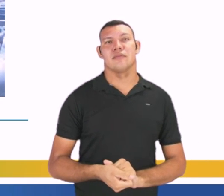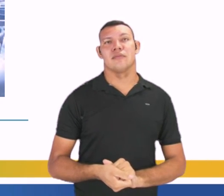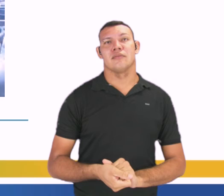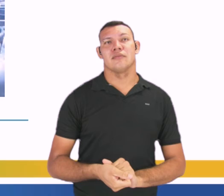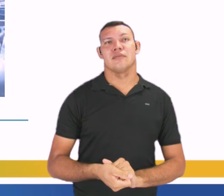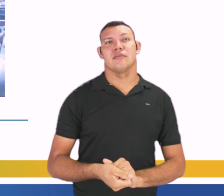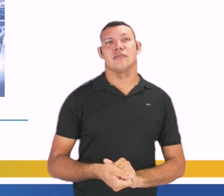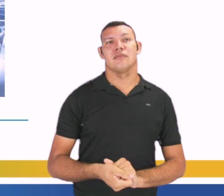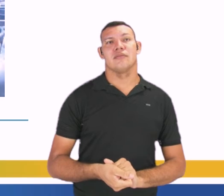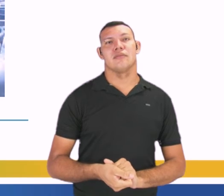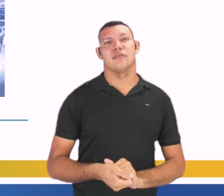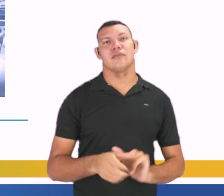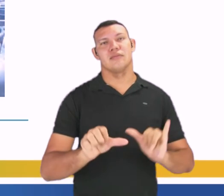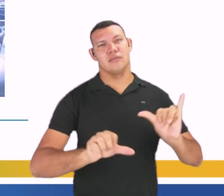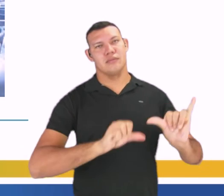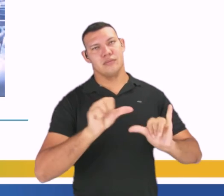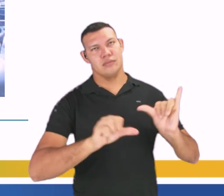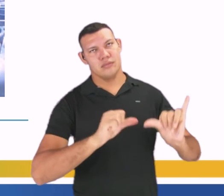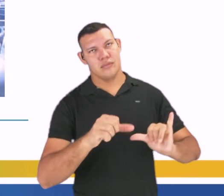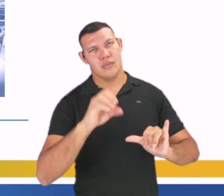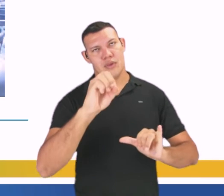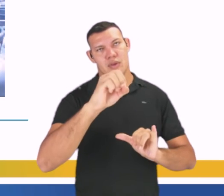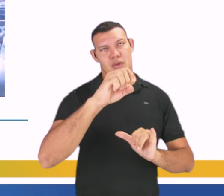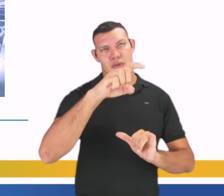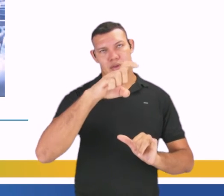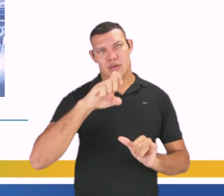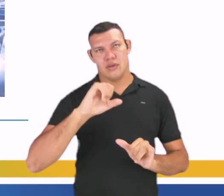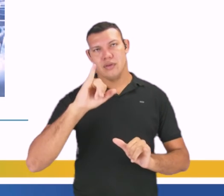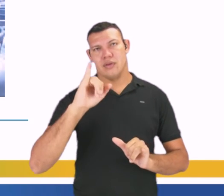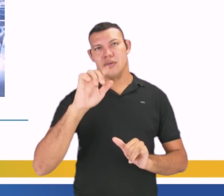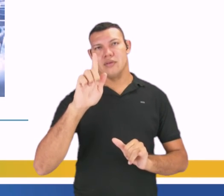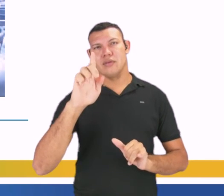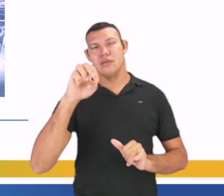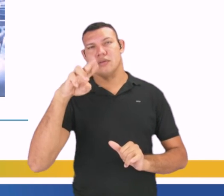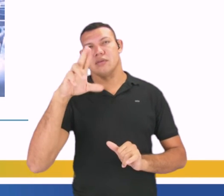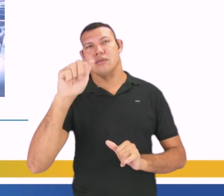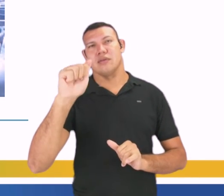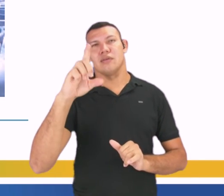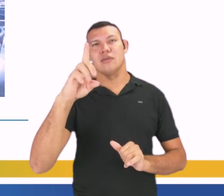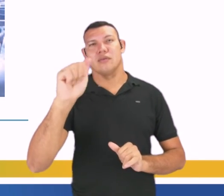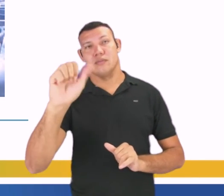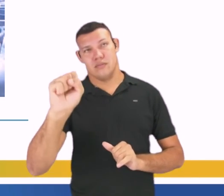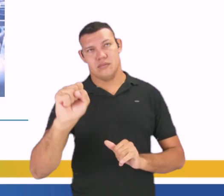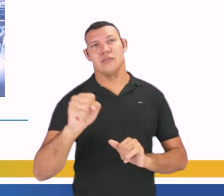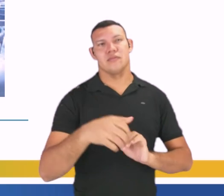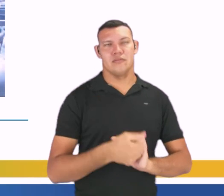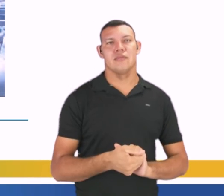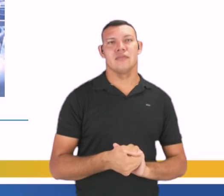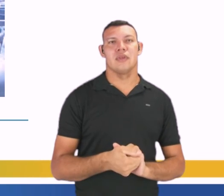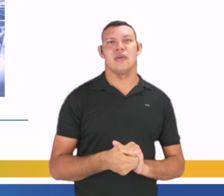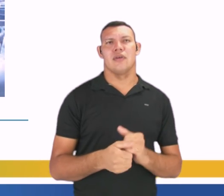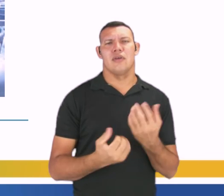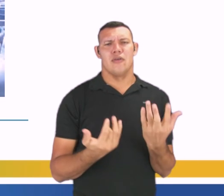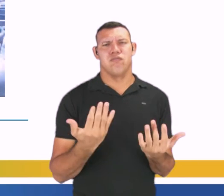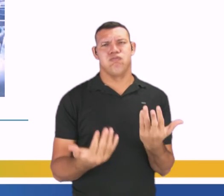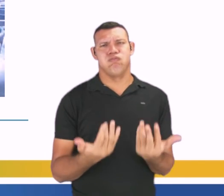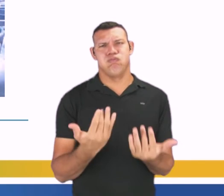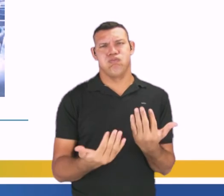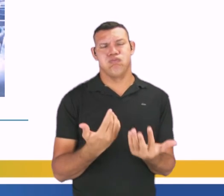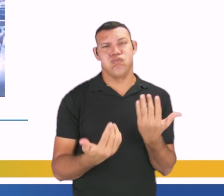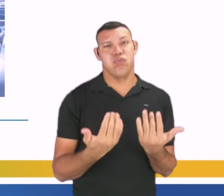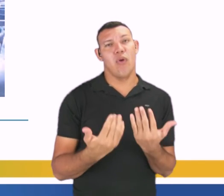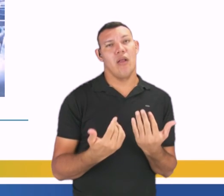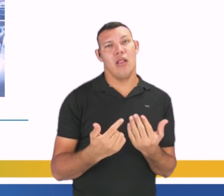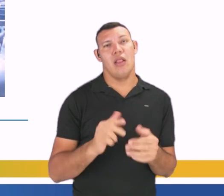reações oxigenadas, né, no caso que são reações de oxirredução de combustíveis, como a